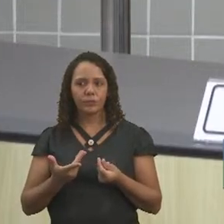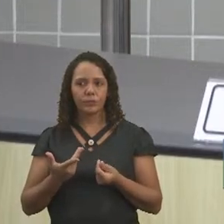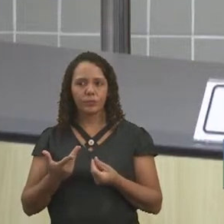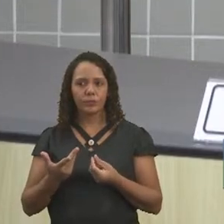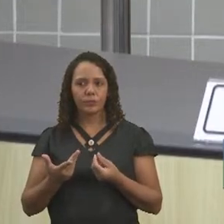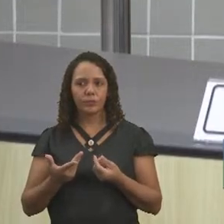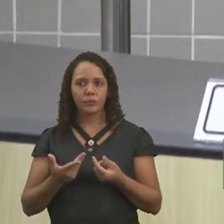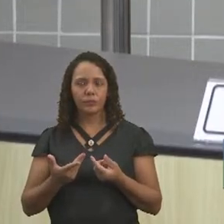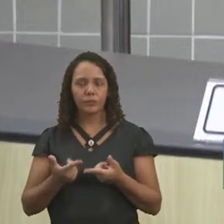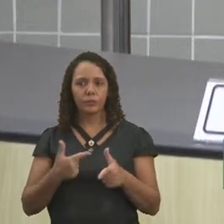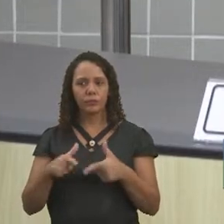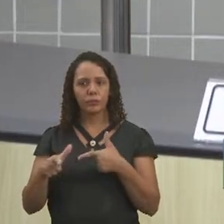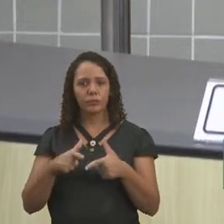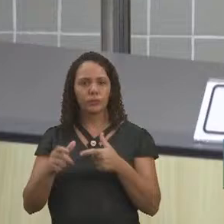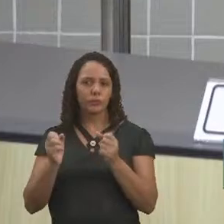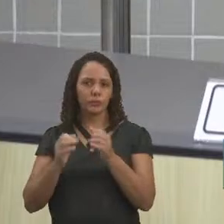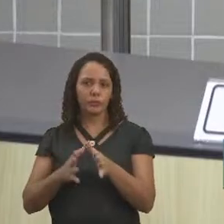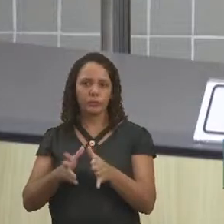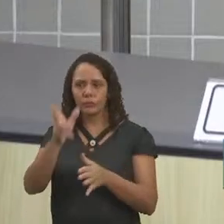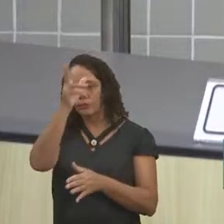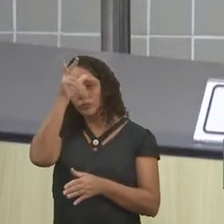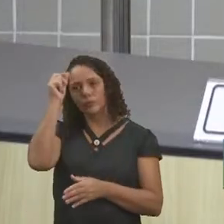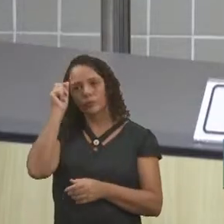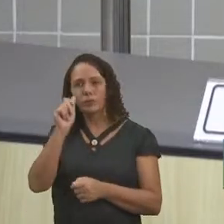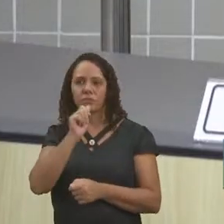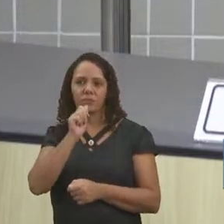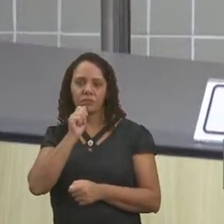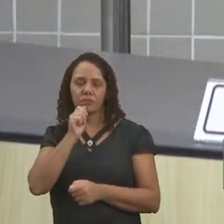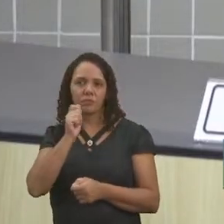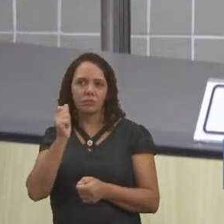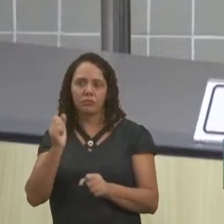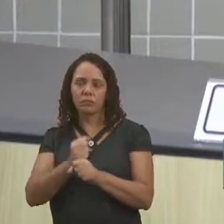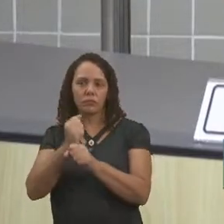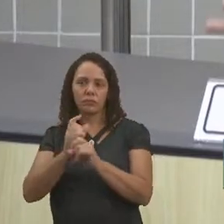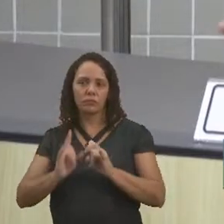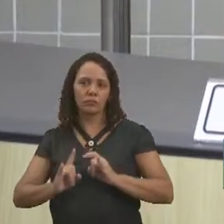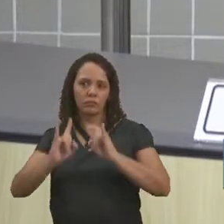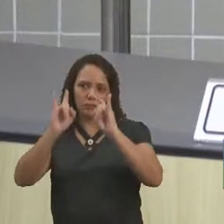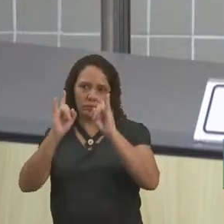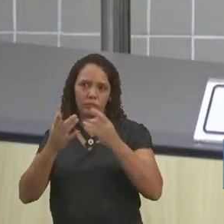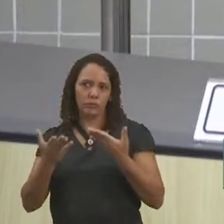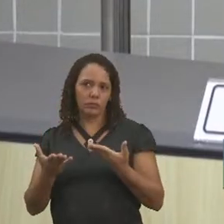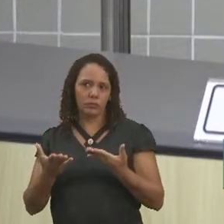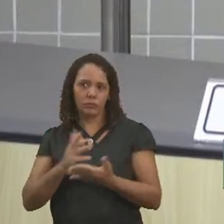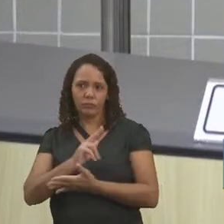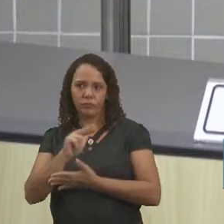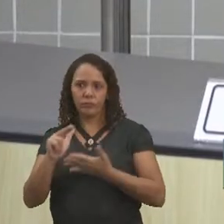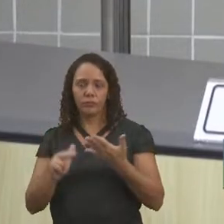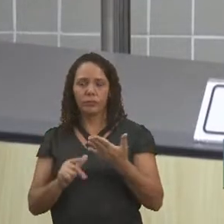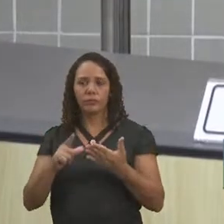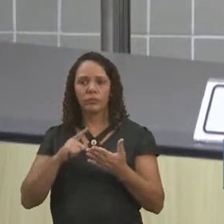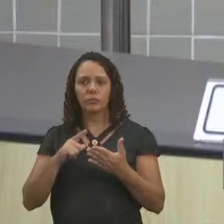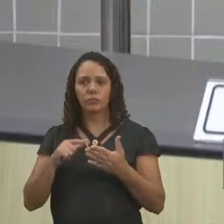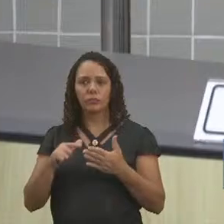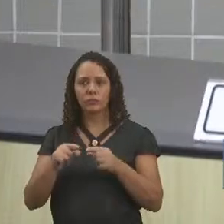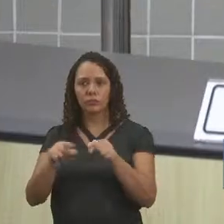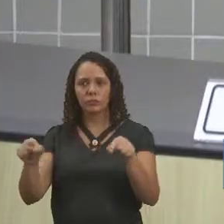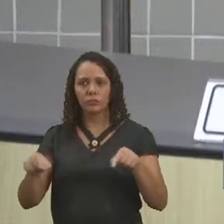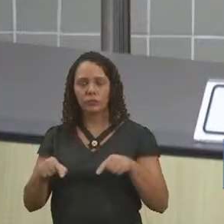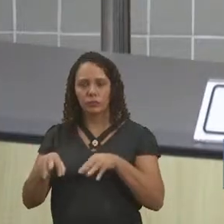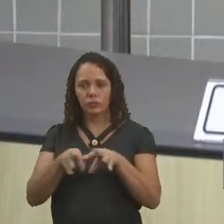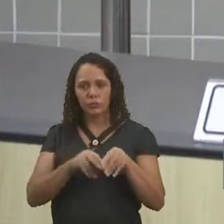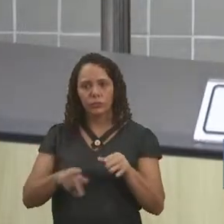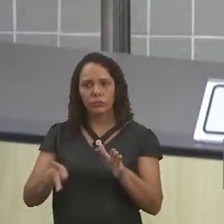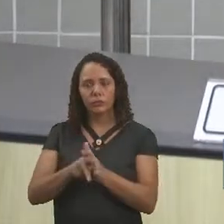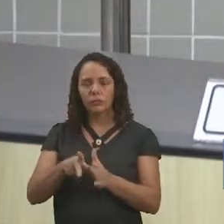alguma ação da prefeitura para fazer um prédio, etc. Né? Nós temos muitos terrenos de posse do